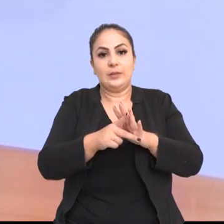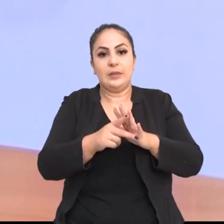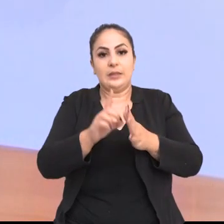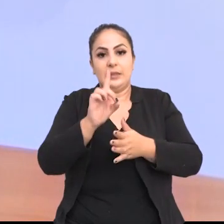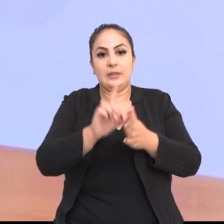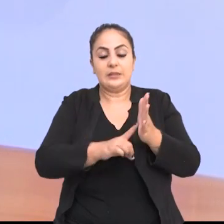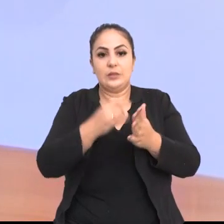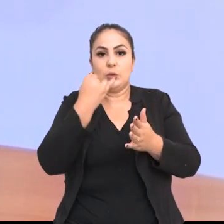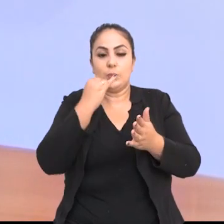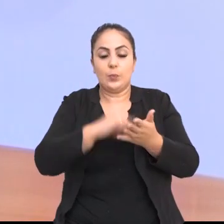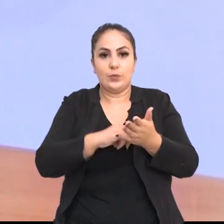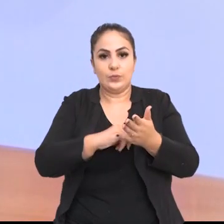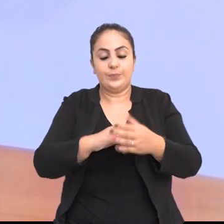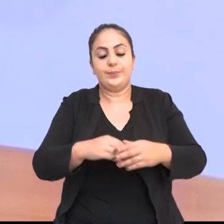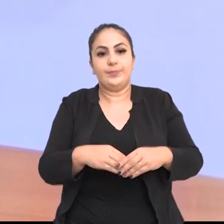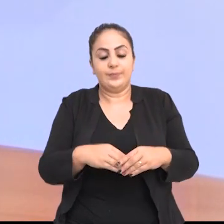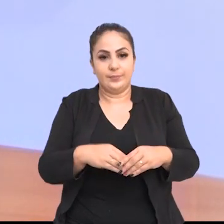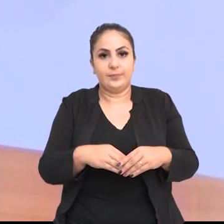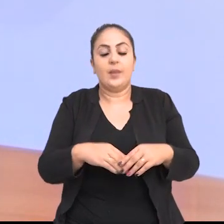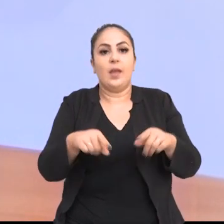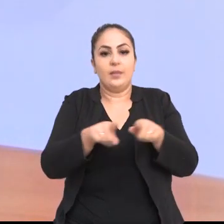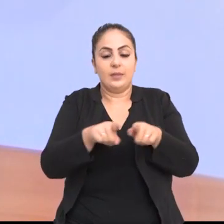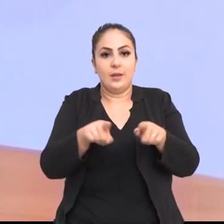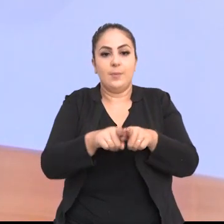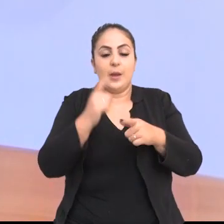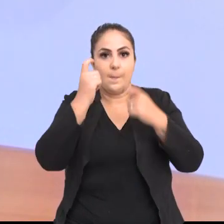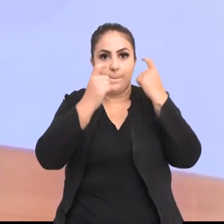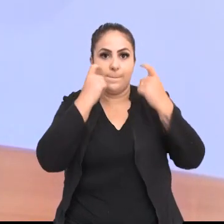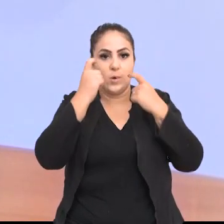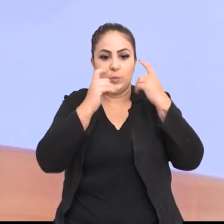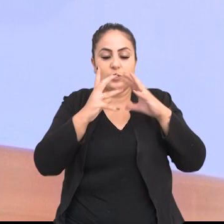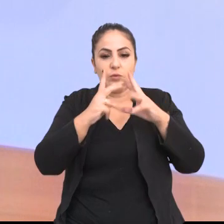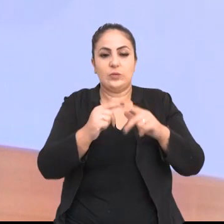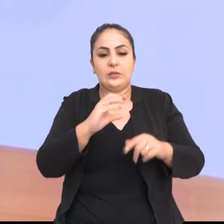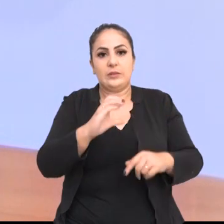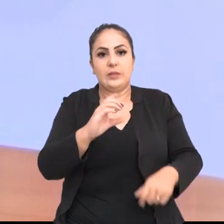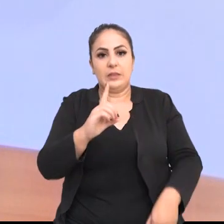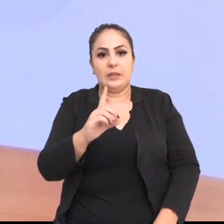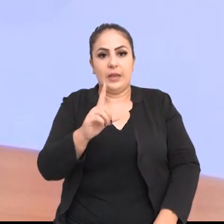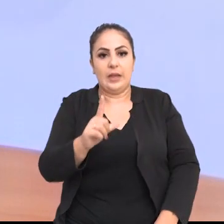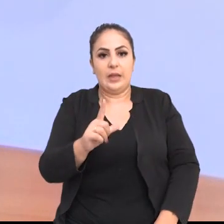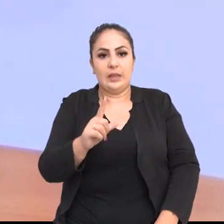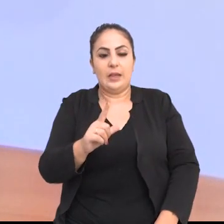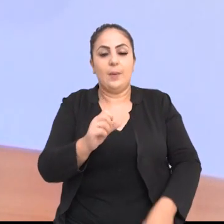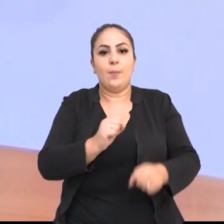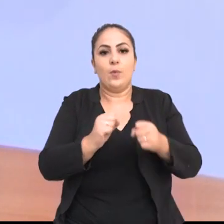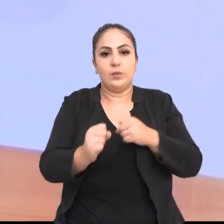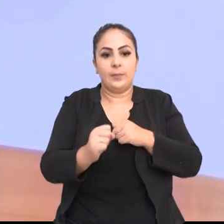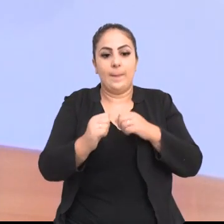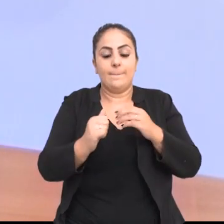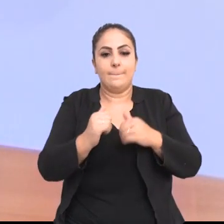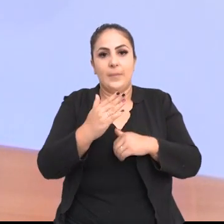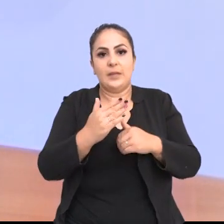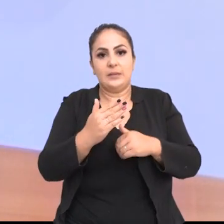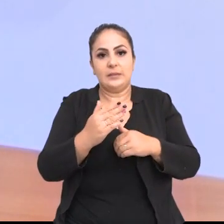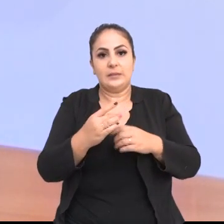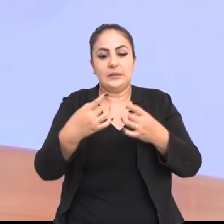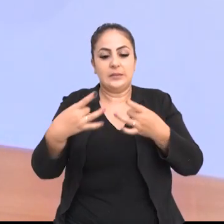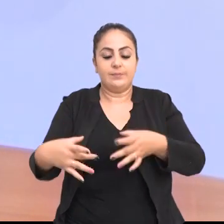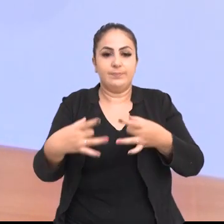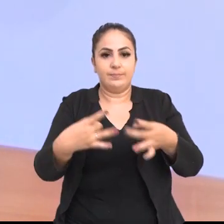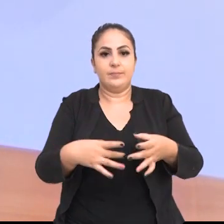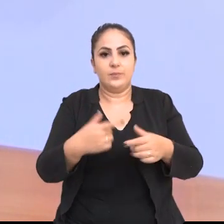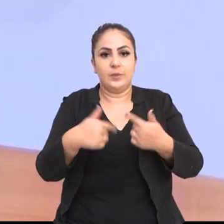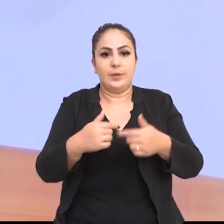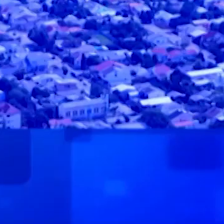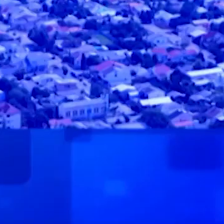sobre a declaração do imposto de renda e também a preocupação da CDL com a possibilidade de mais demissões